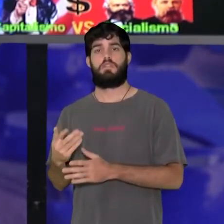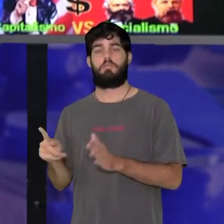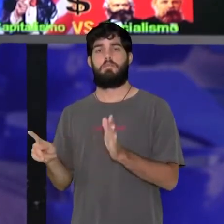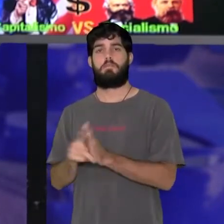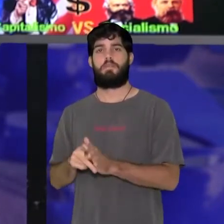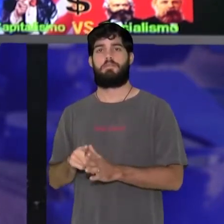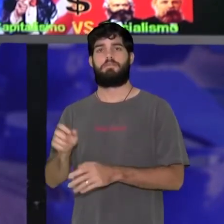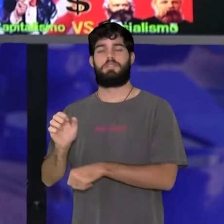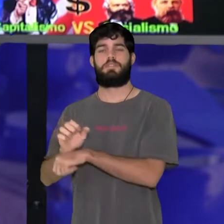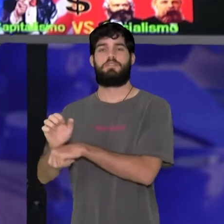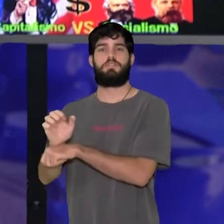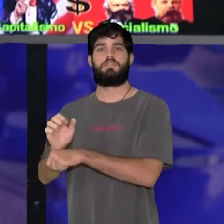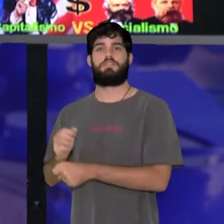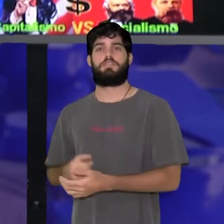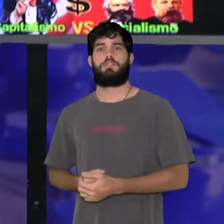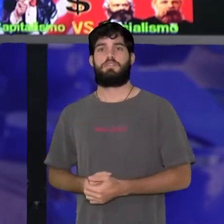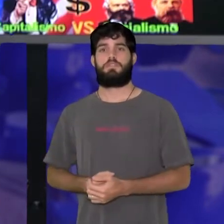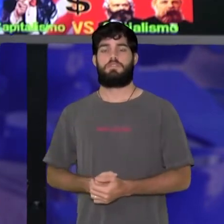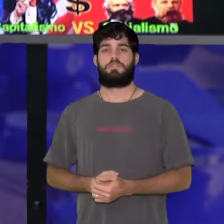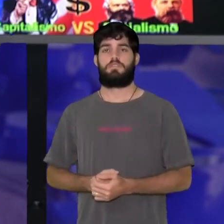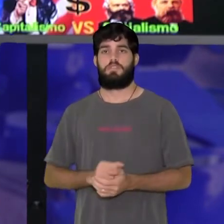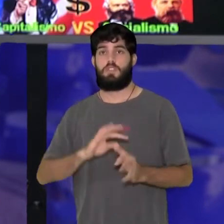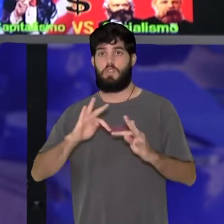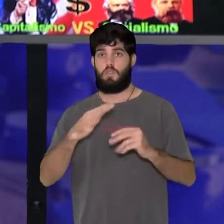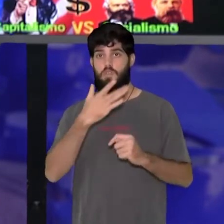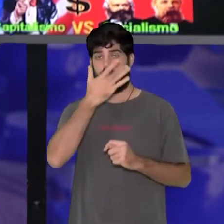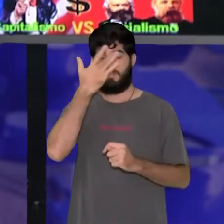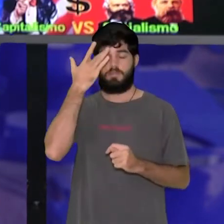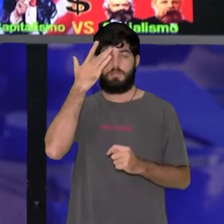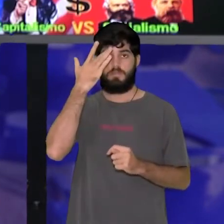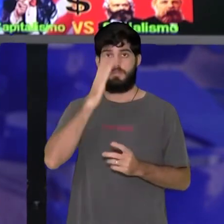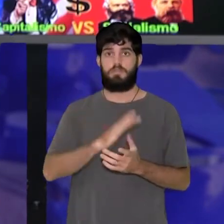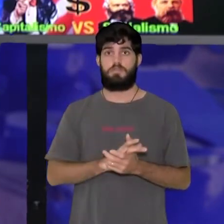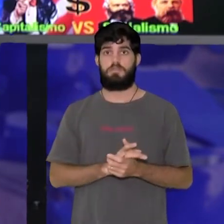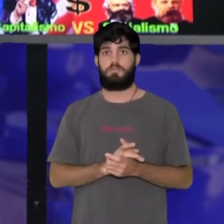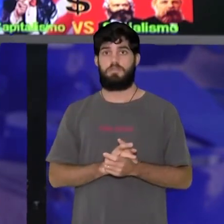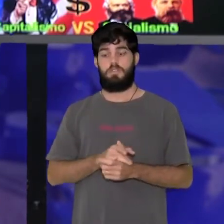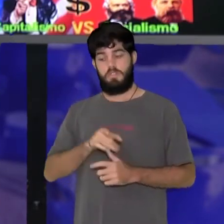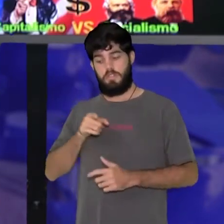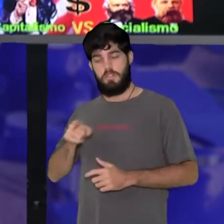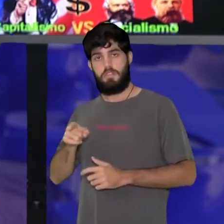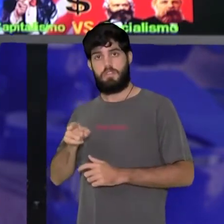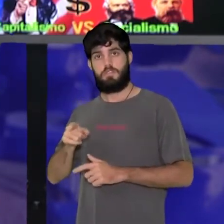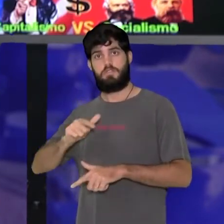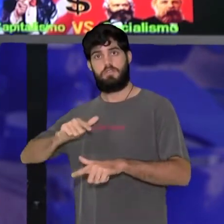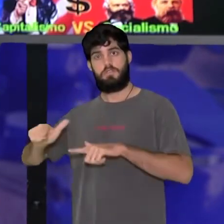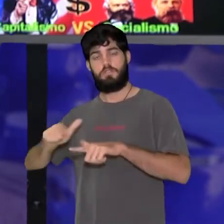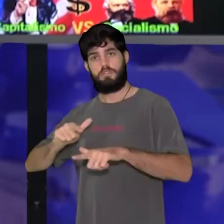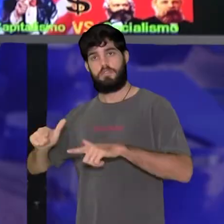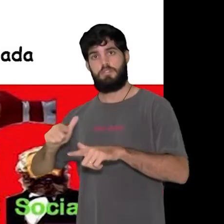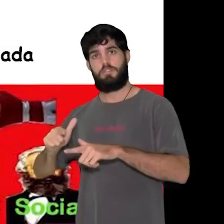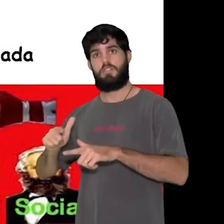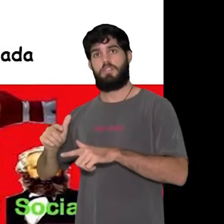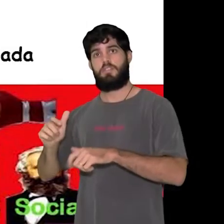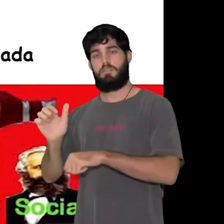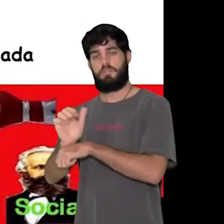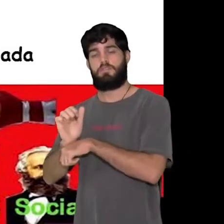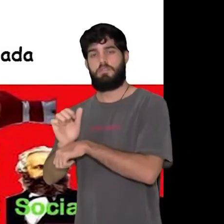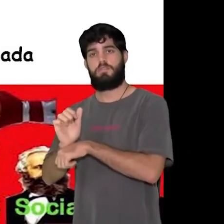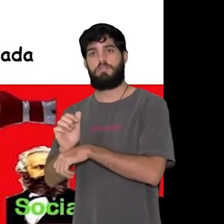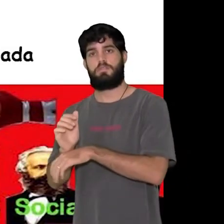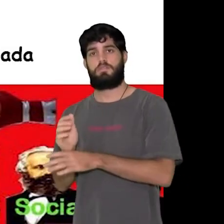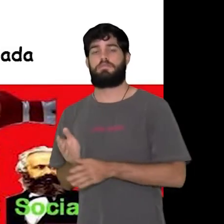Estado. Portanto, todas as pessoas no socialismo trabalham para o Estado.